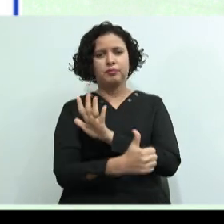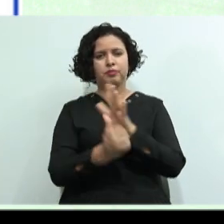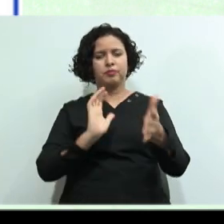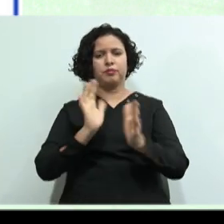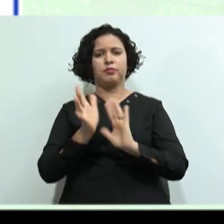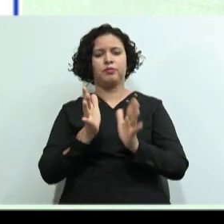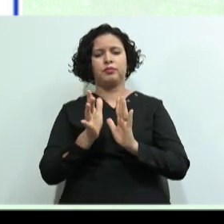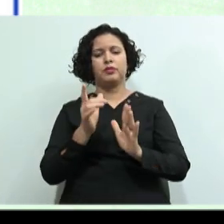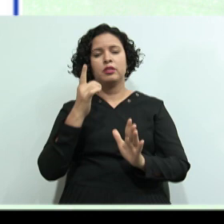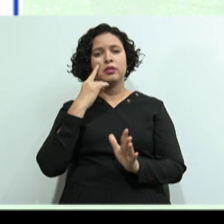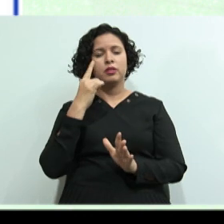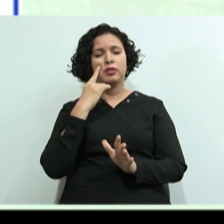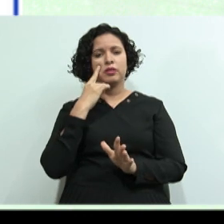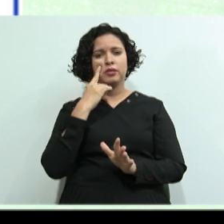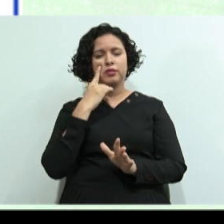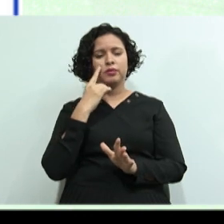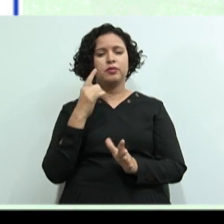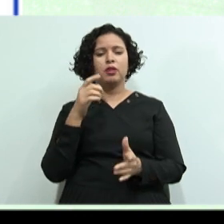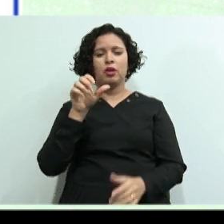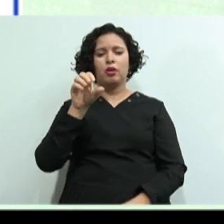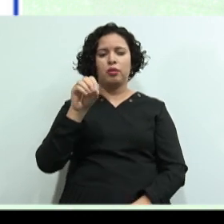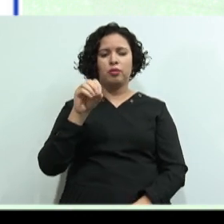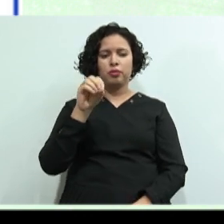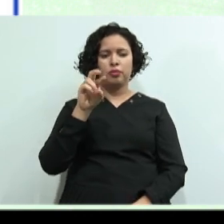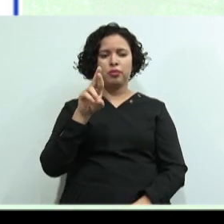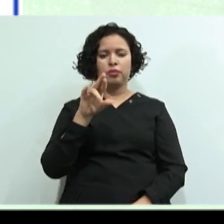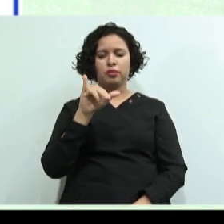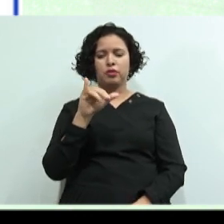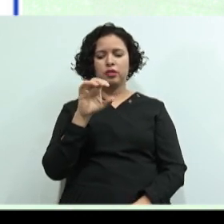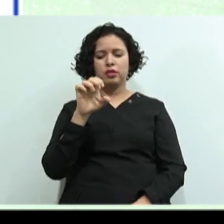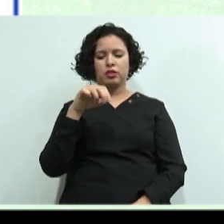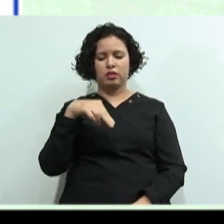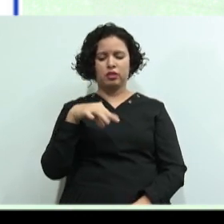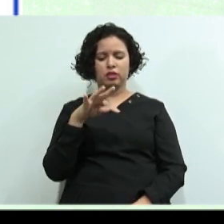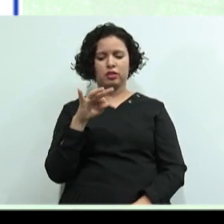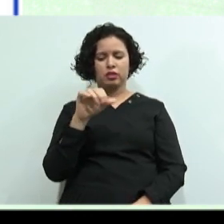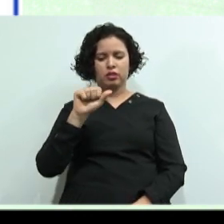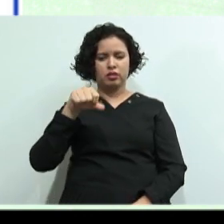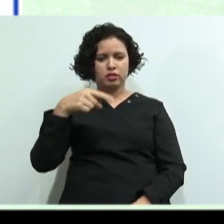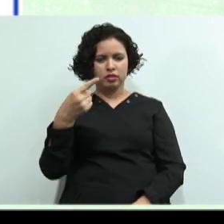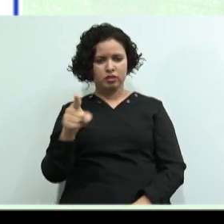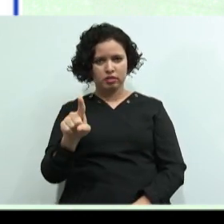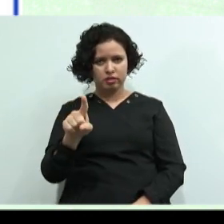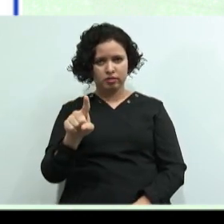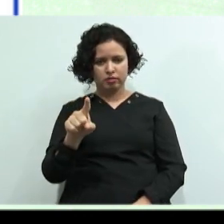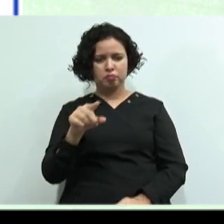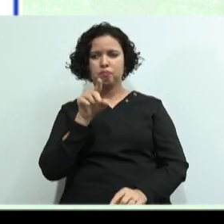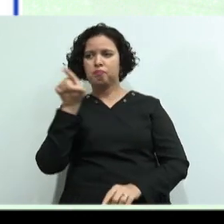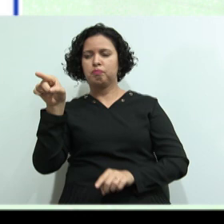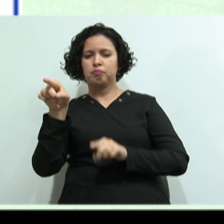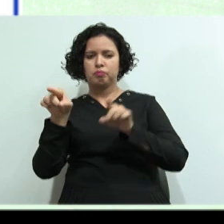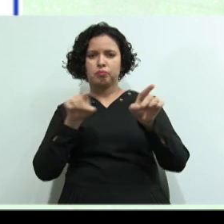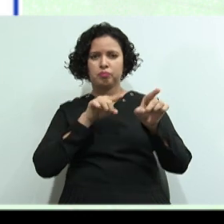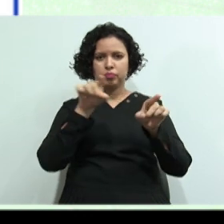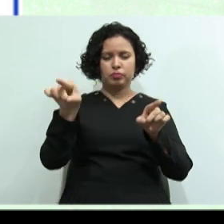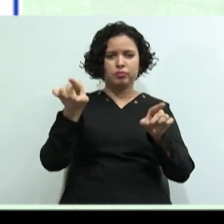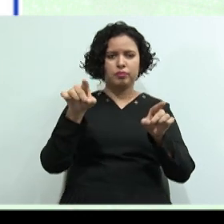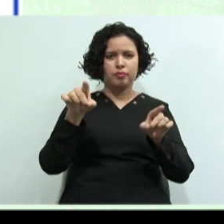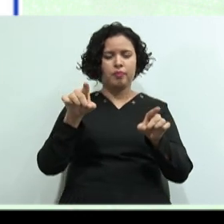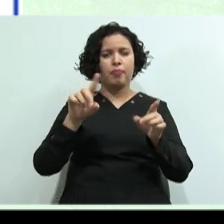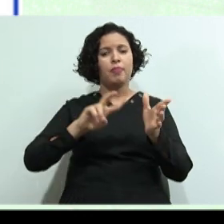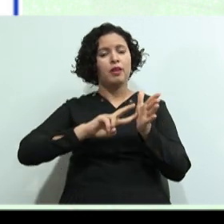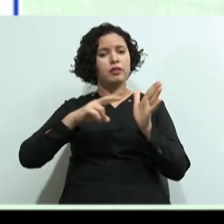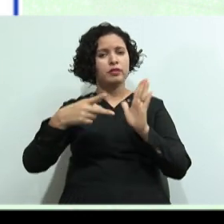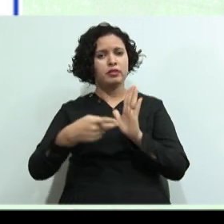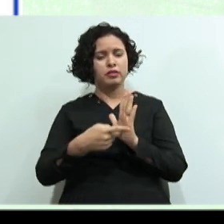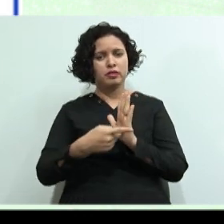à orientação, os sinais, eles podem ter uma direção, ou a inversão dessa direção, ela pode significar